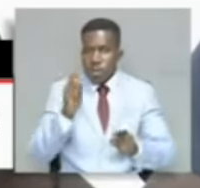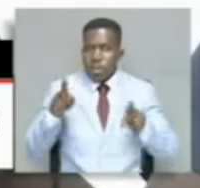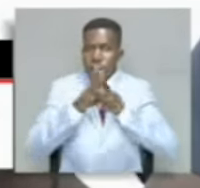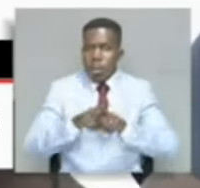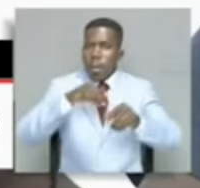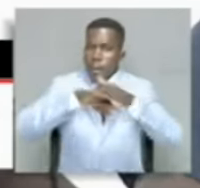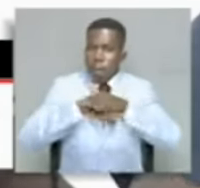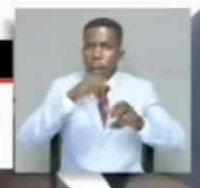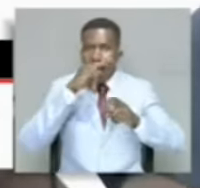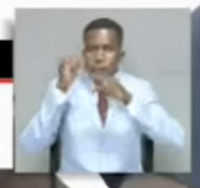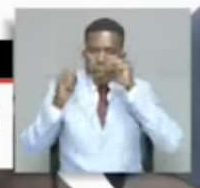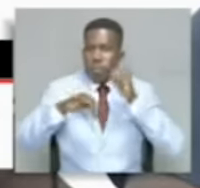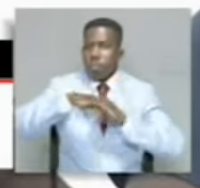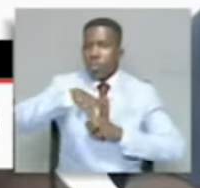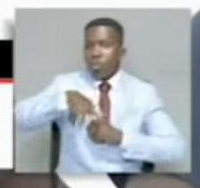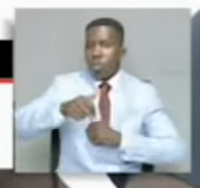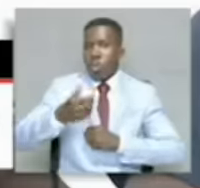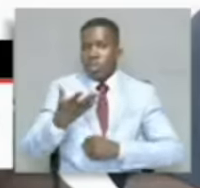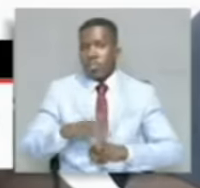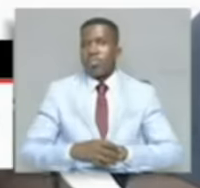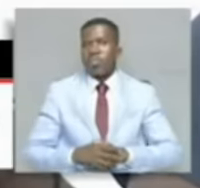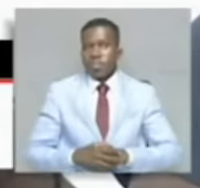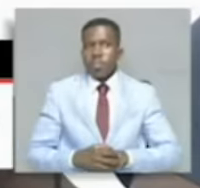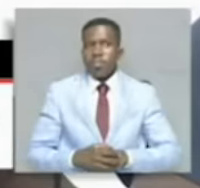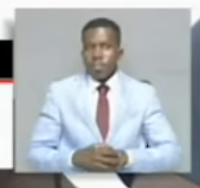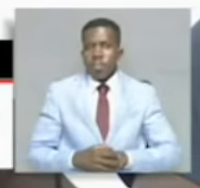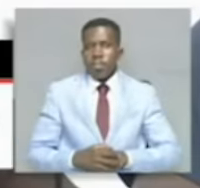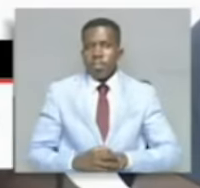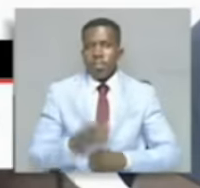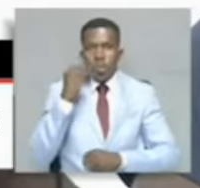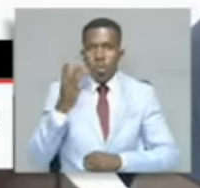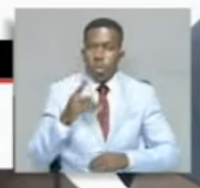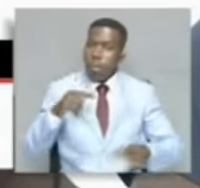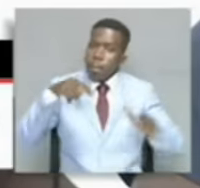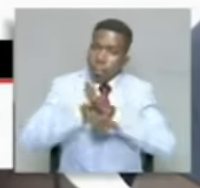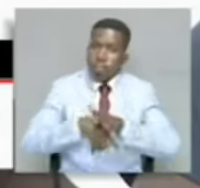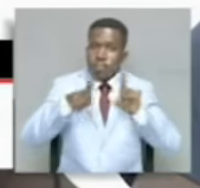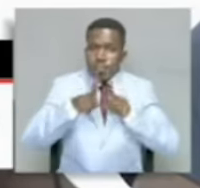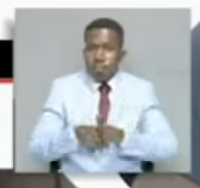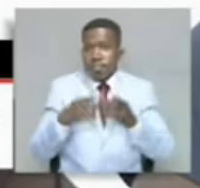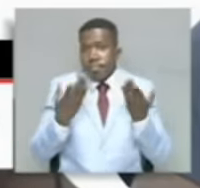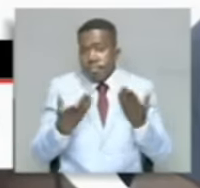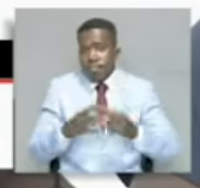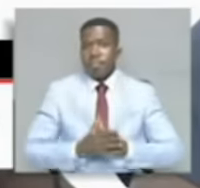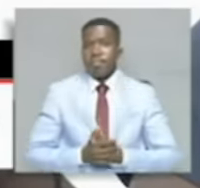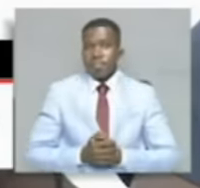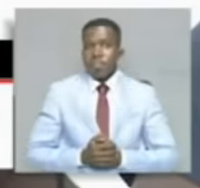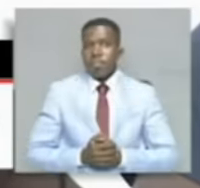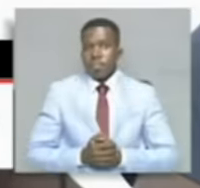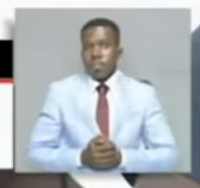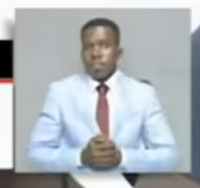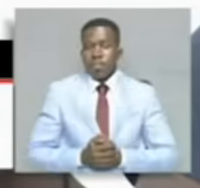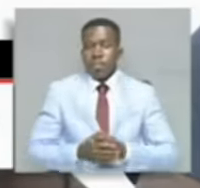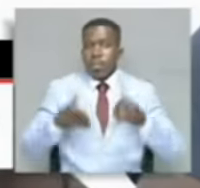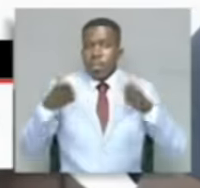crimes de roubo qualificado, também aqui concorrido com homicídio, e também